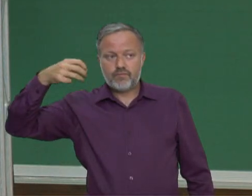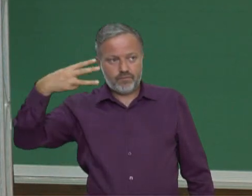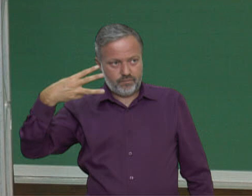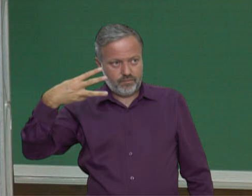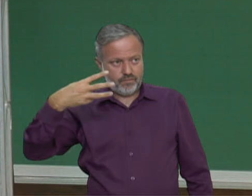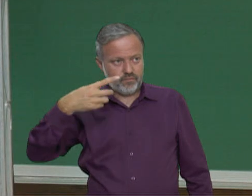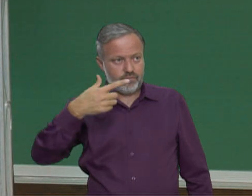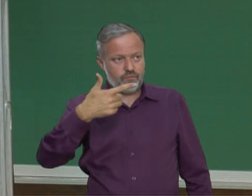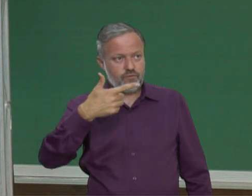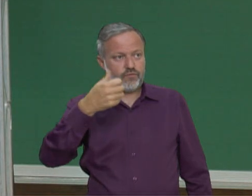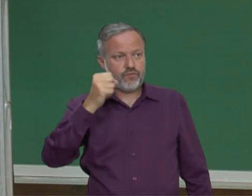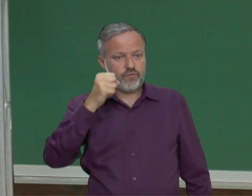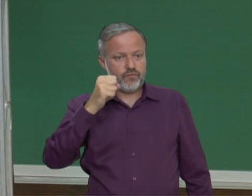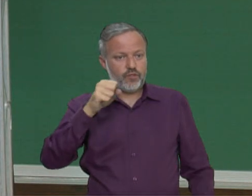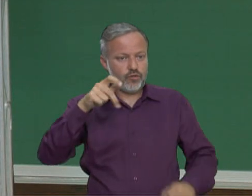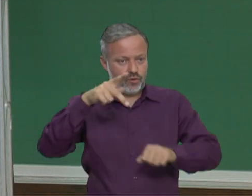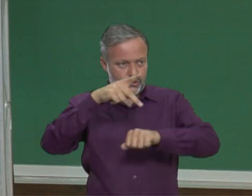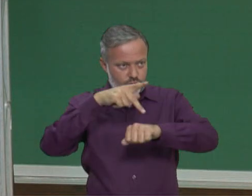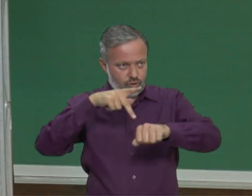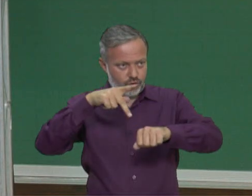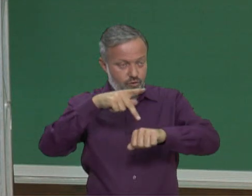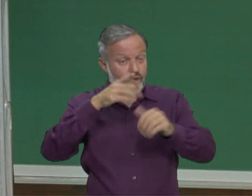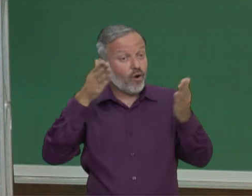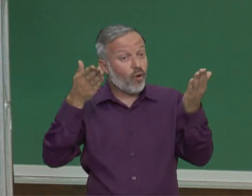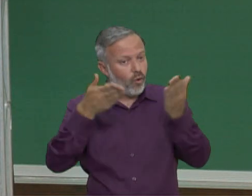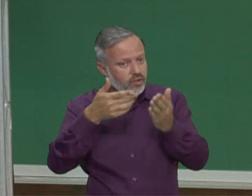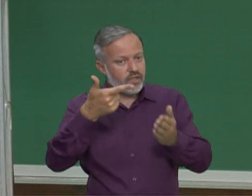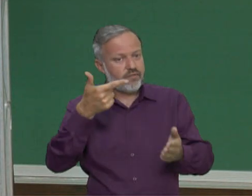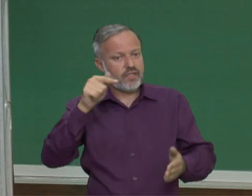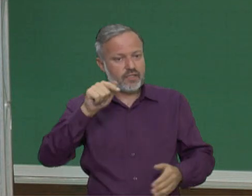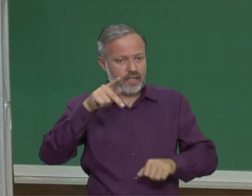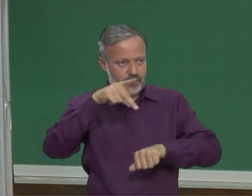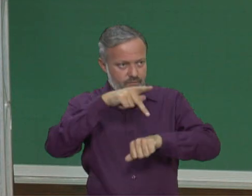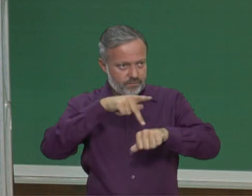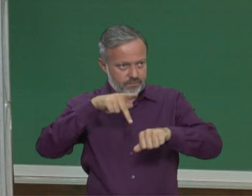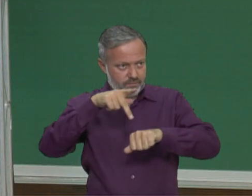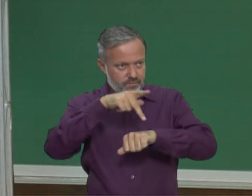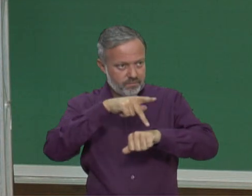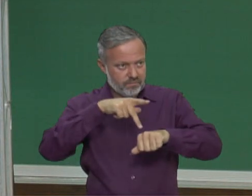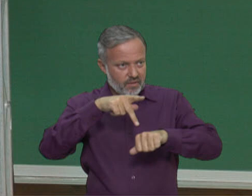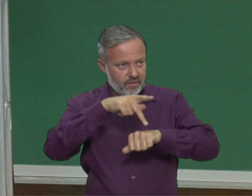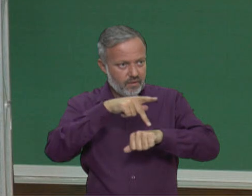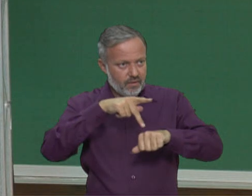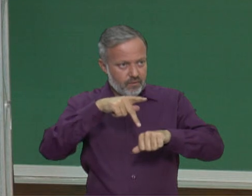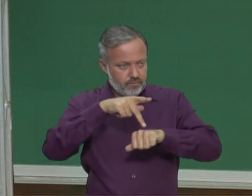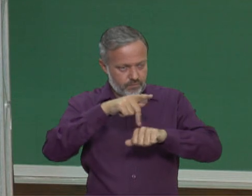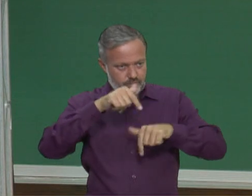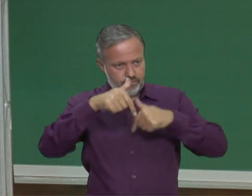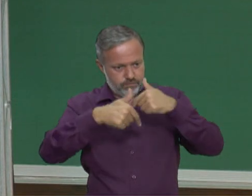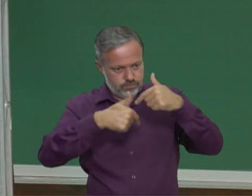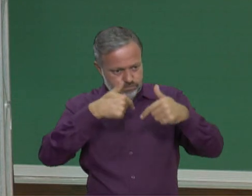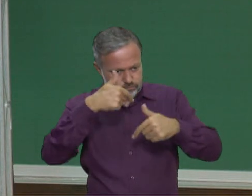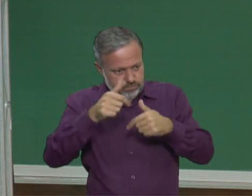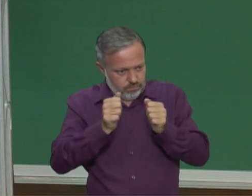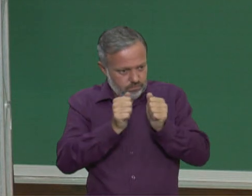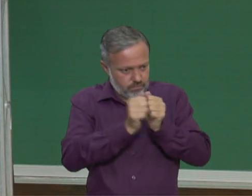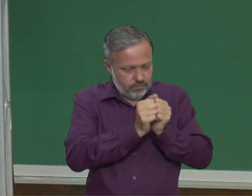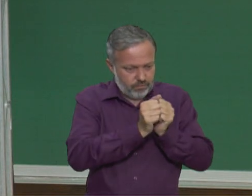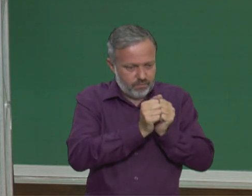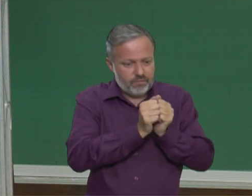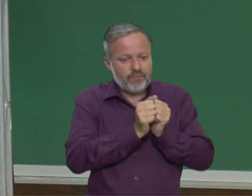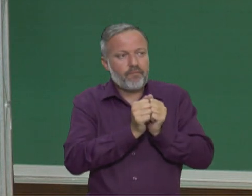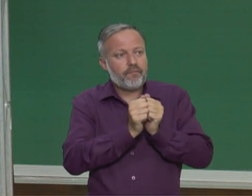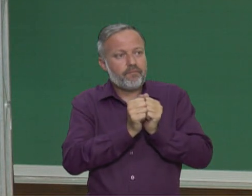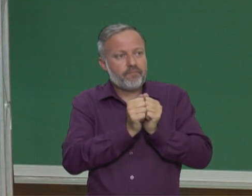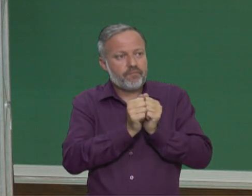países, tá? Lembrando que agora são os 27. O mercado comum, a União Econômica e Monetária, tá?